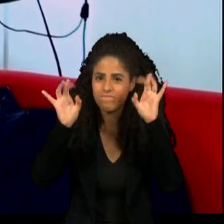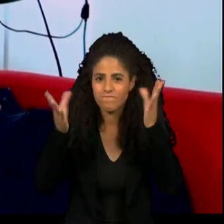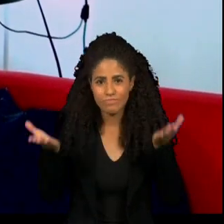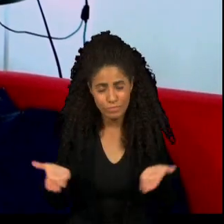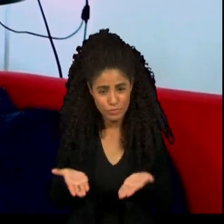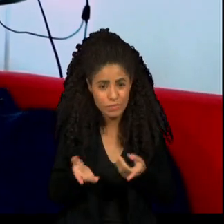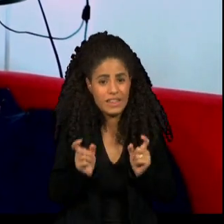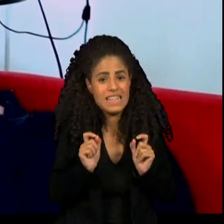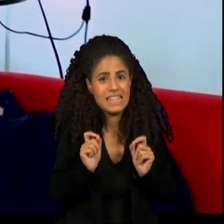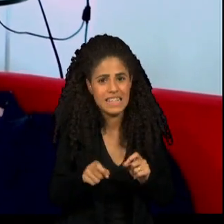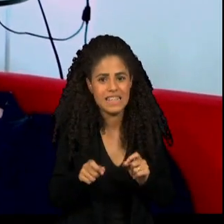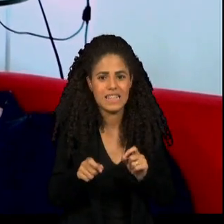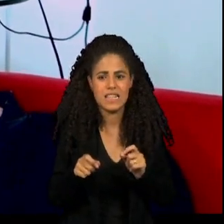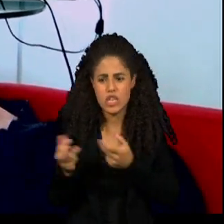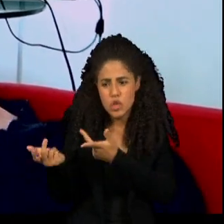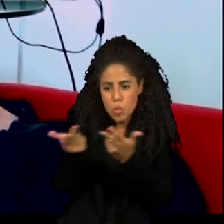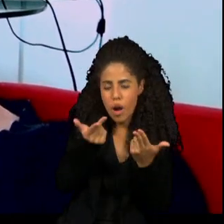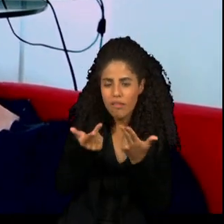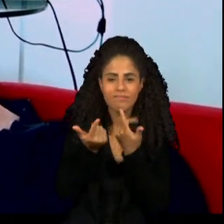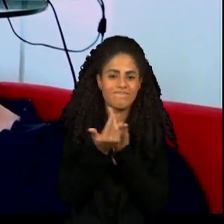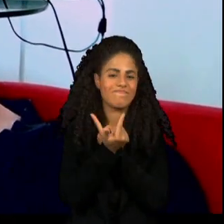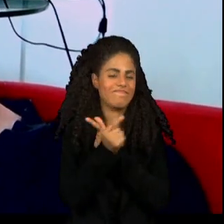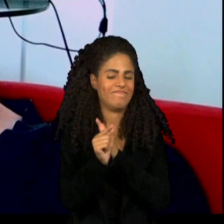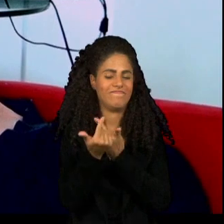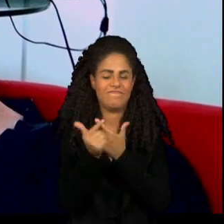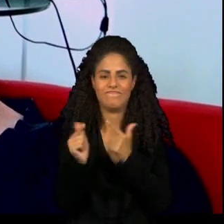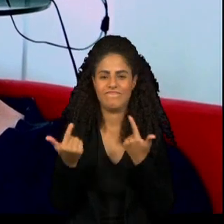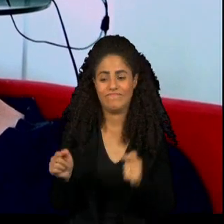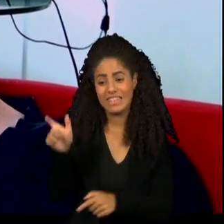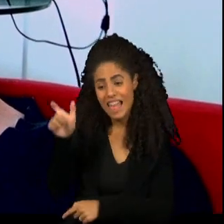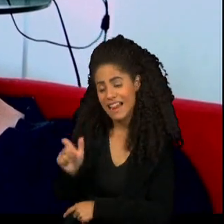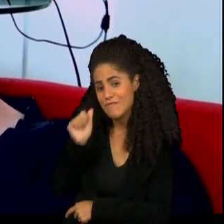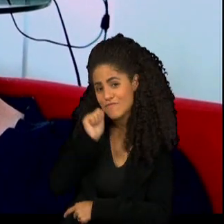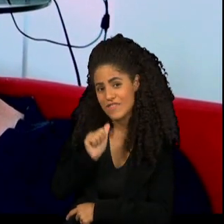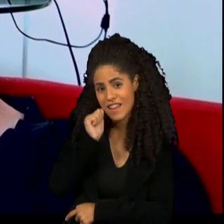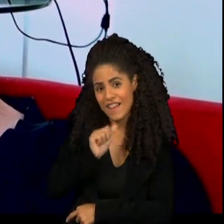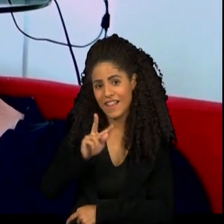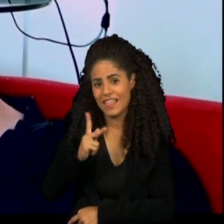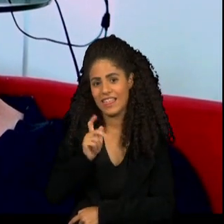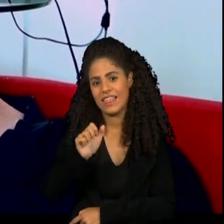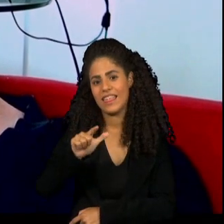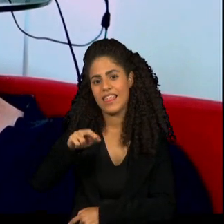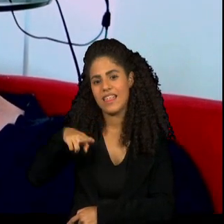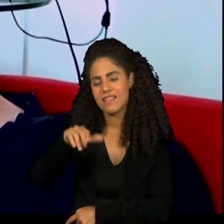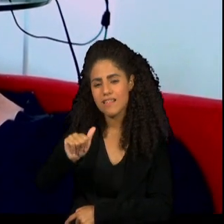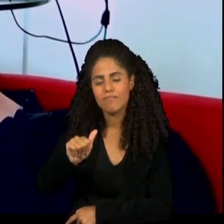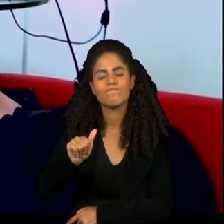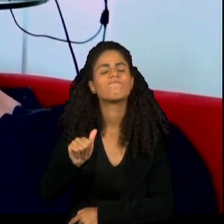tinha feito. Não tem. Helena é um